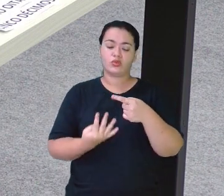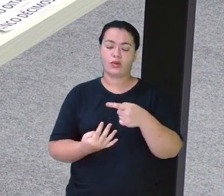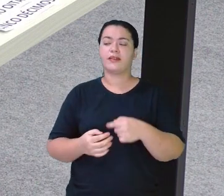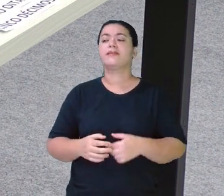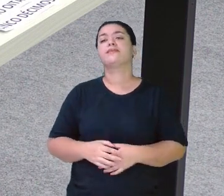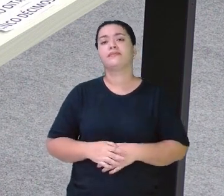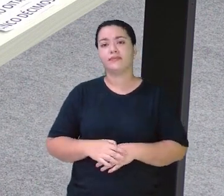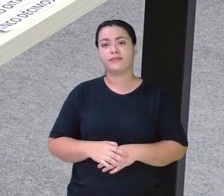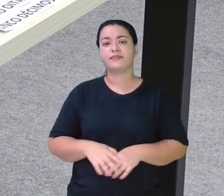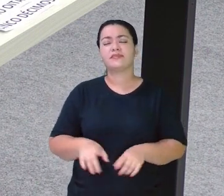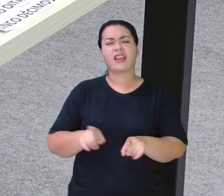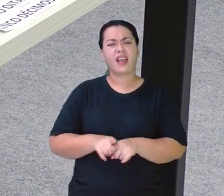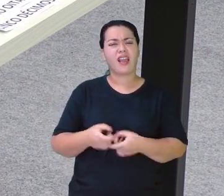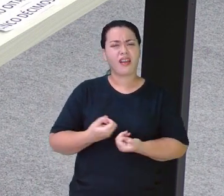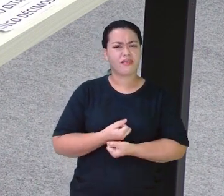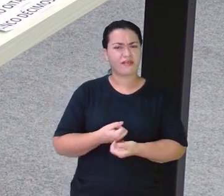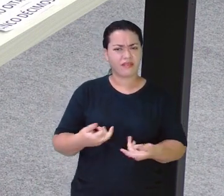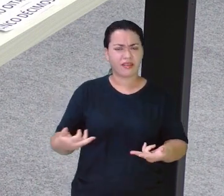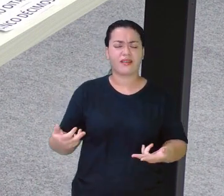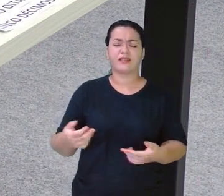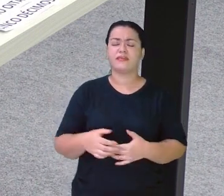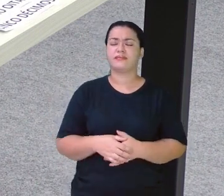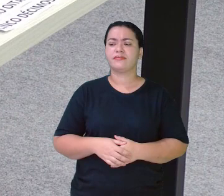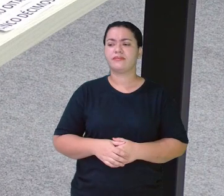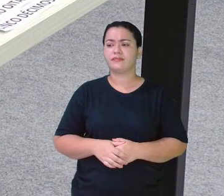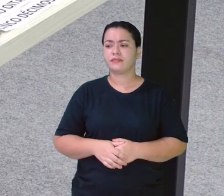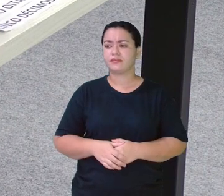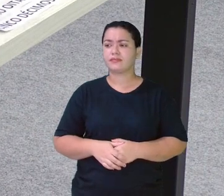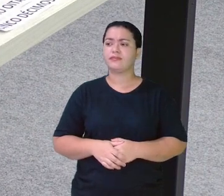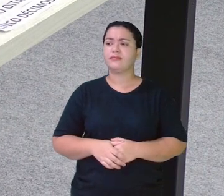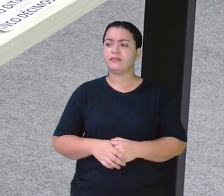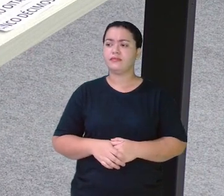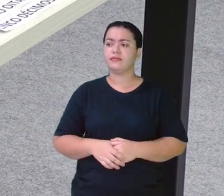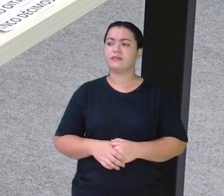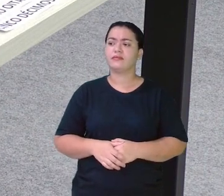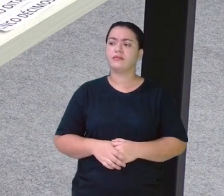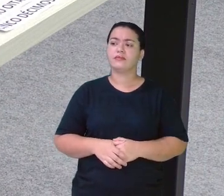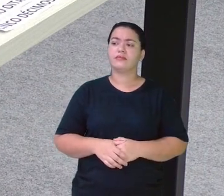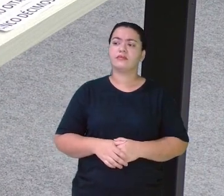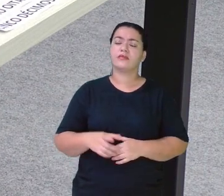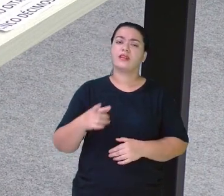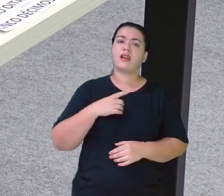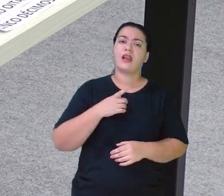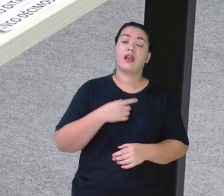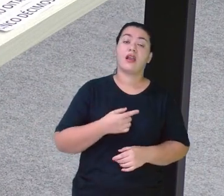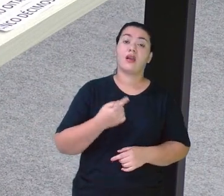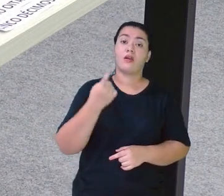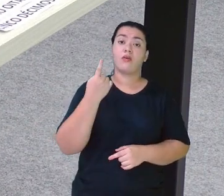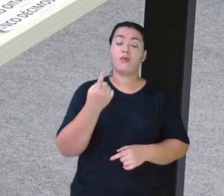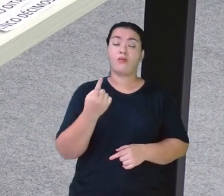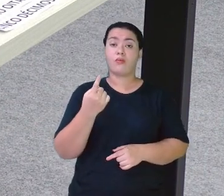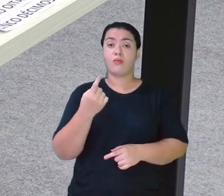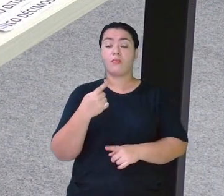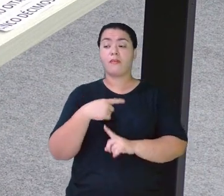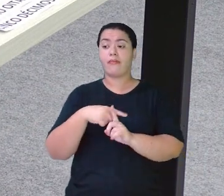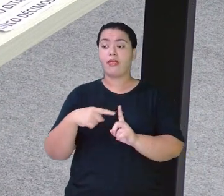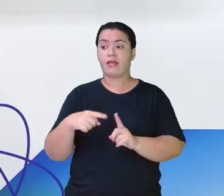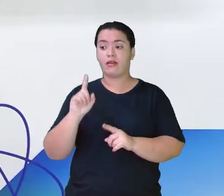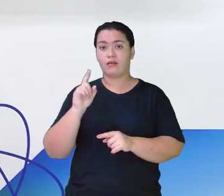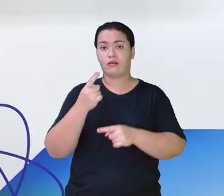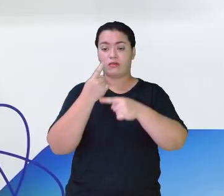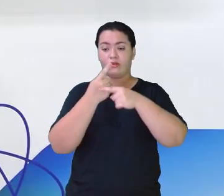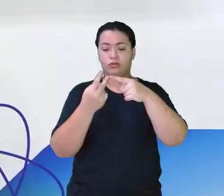aqui, ó, como eu mostrei para vocês. Vou tirar esse. Aqui, ó, era 1/2, certo? A gente lê aqui,